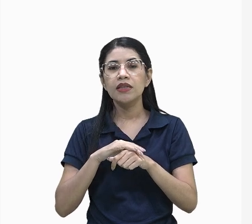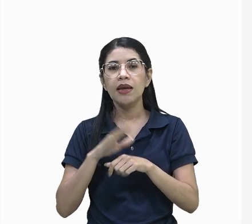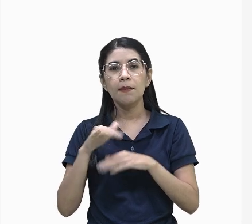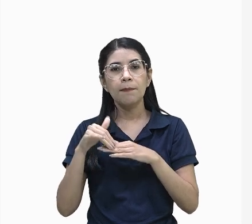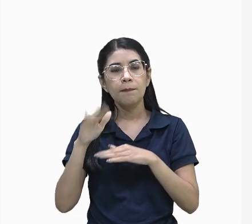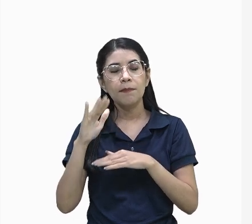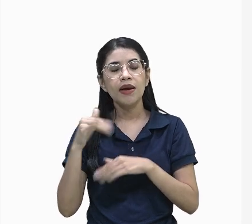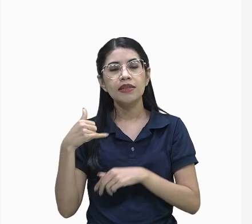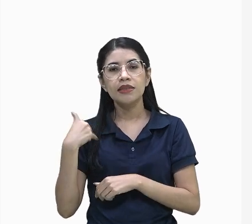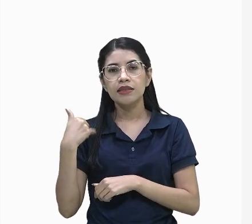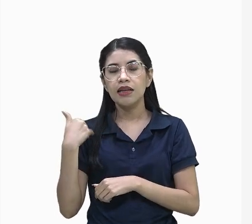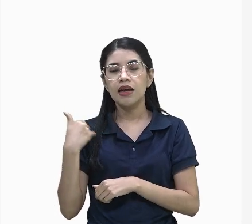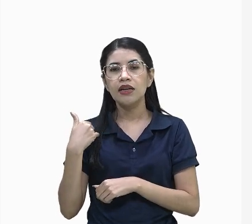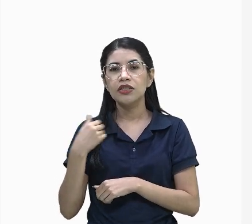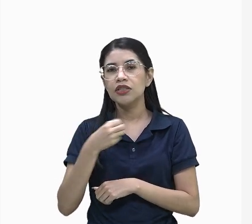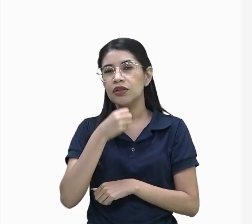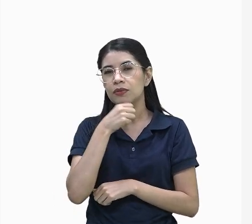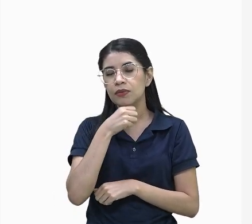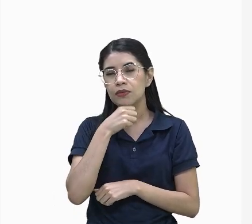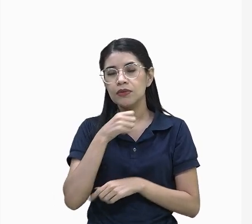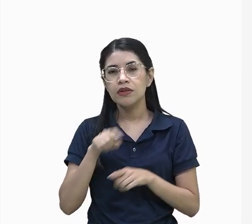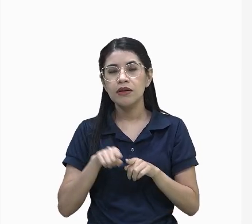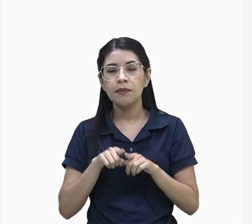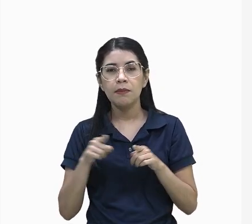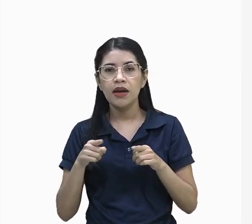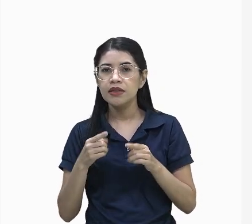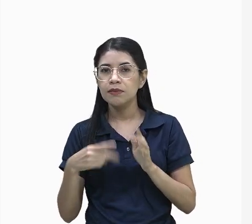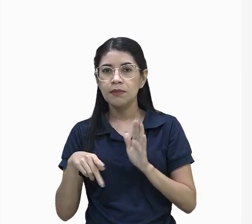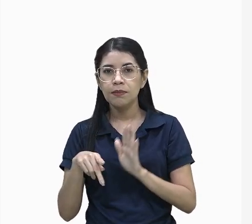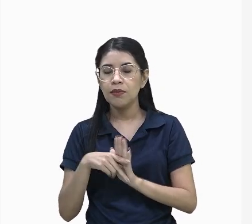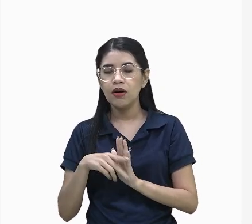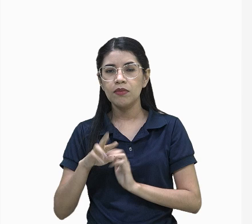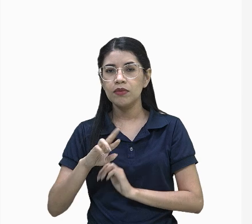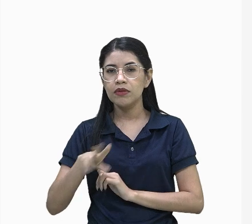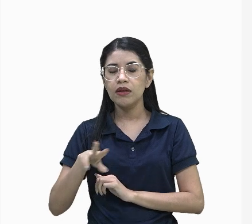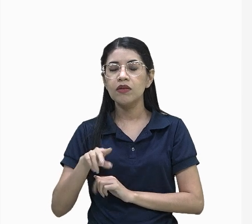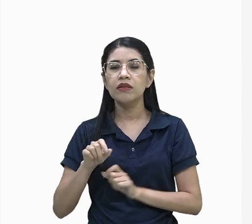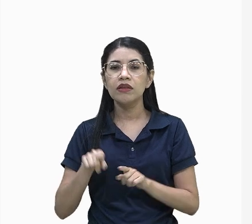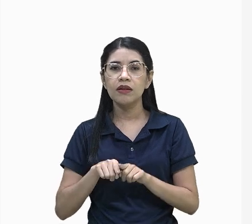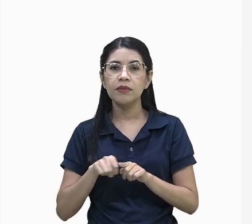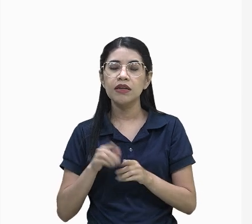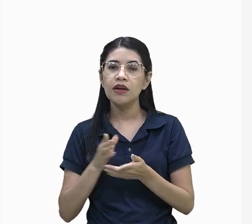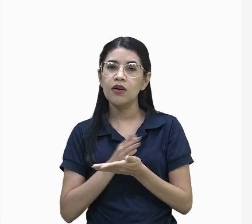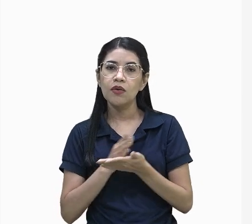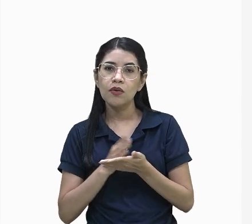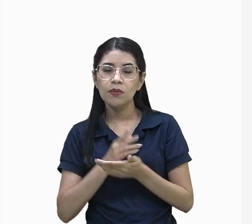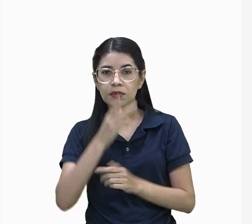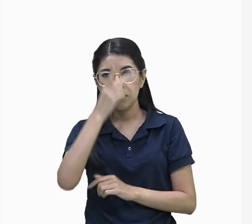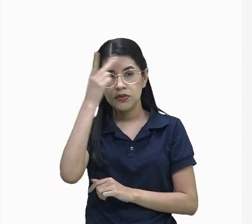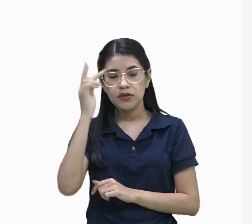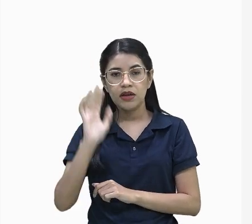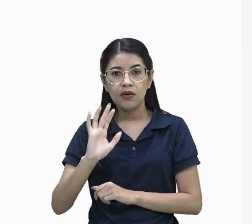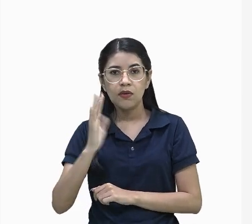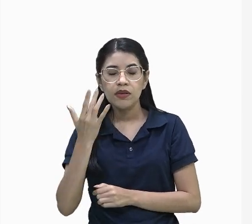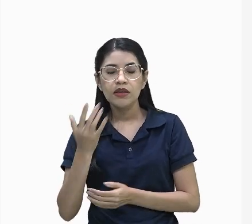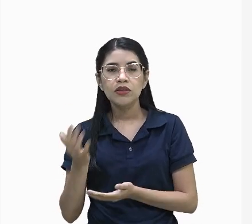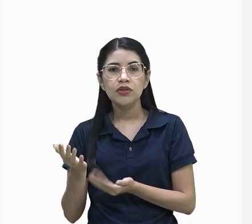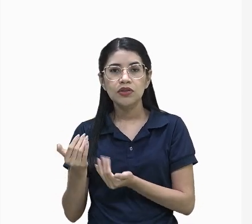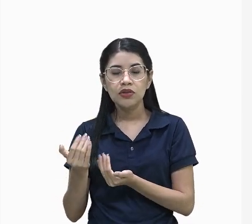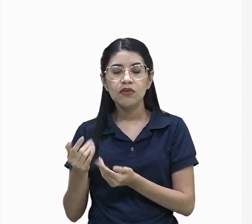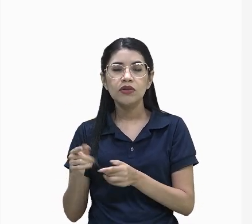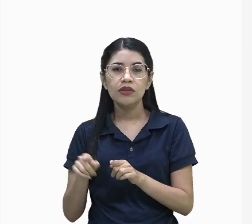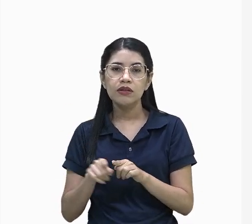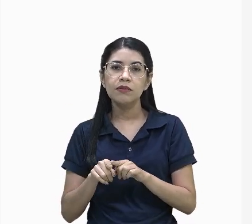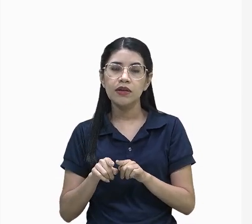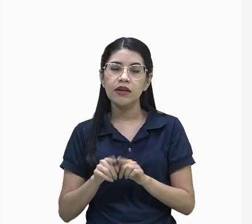o público com idade avançada, mas não é especificamente eles. Nós temos umas condições em que acontece com pessoas antes, né,